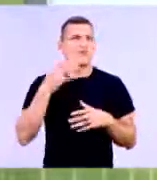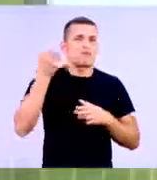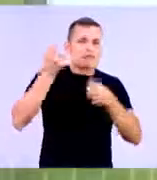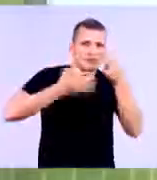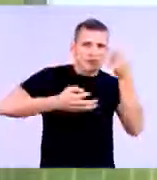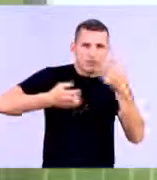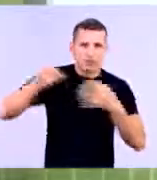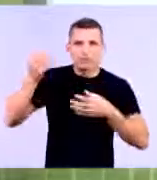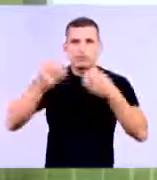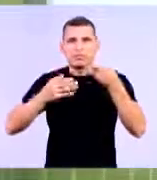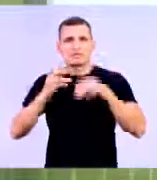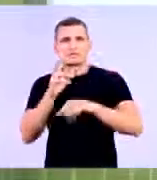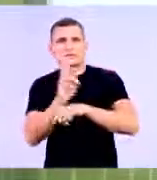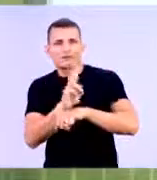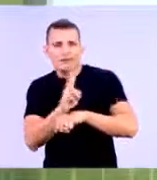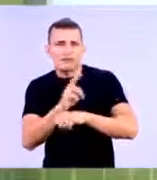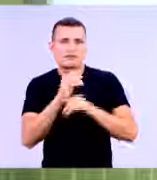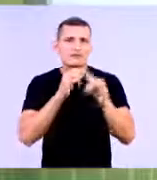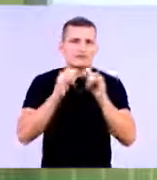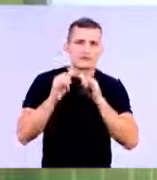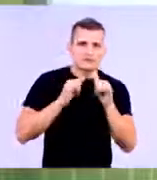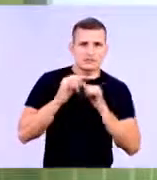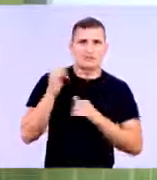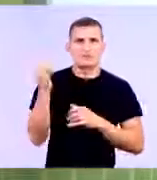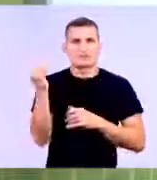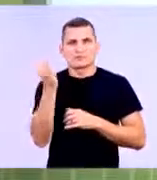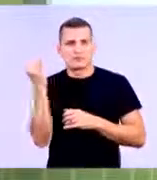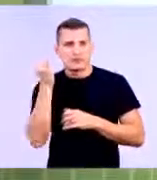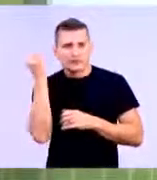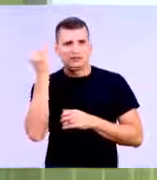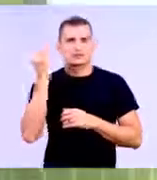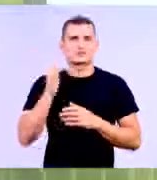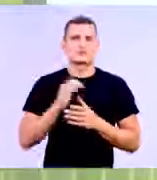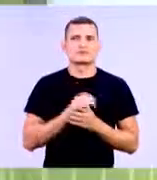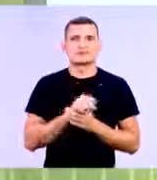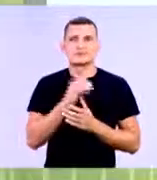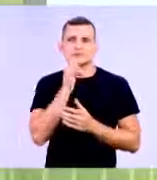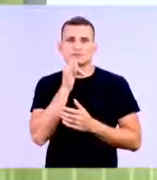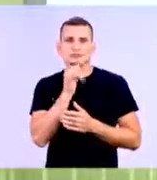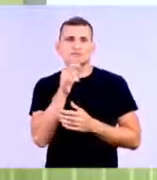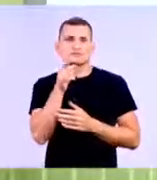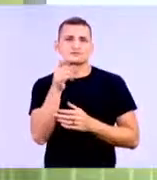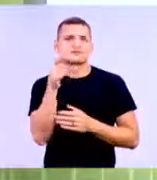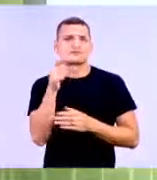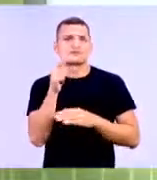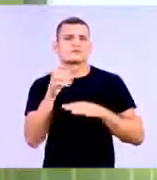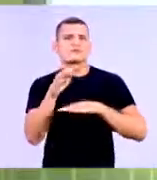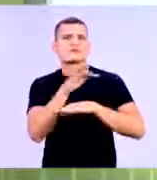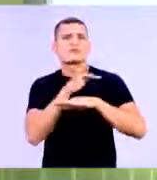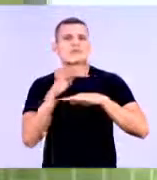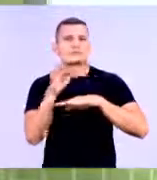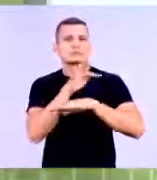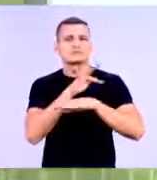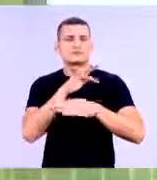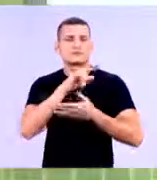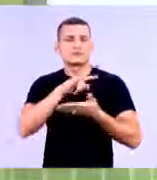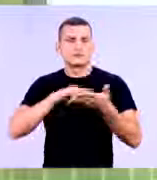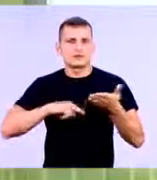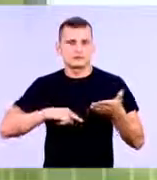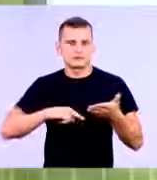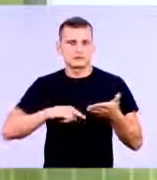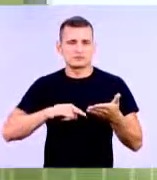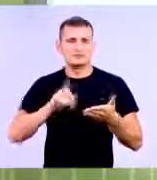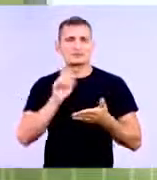ouvindo segurança, que informação é importante, essa coisa toda. Se você não formaliza o documento, se você